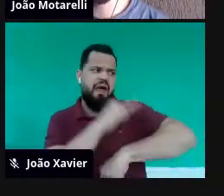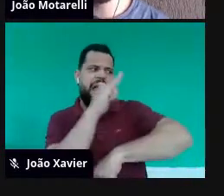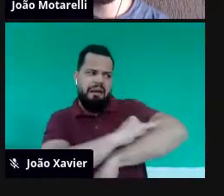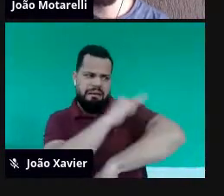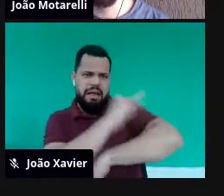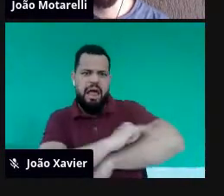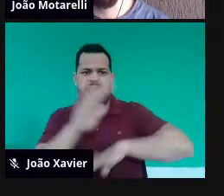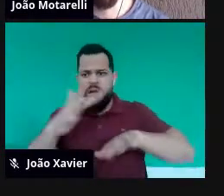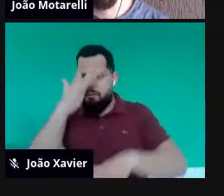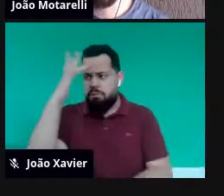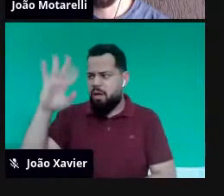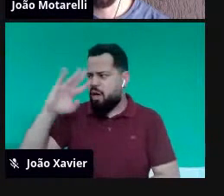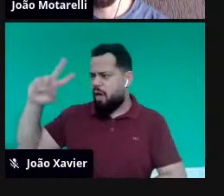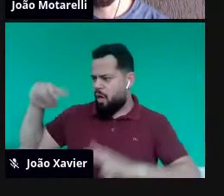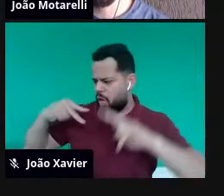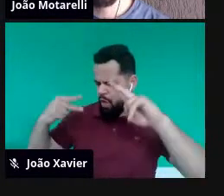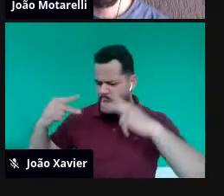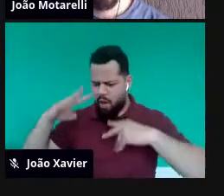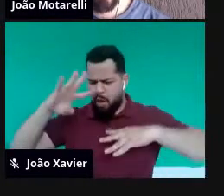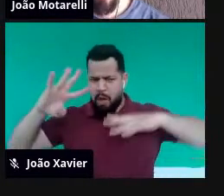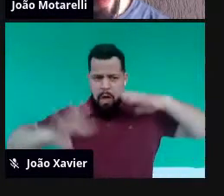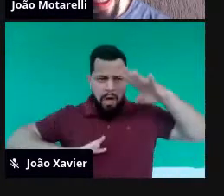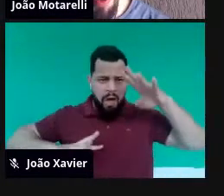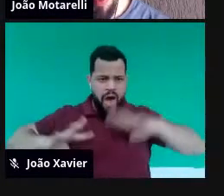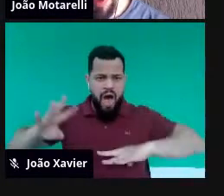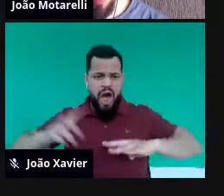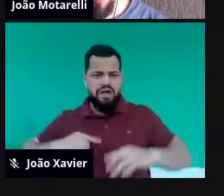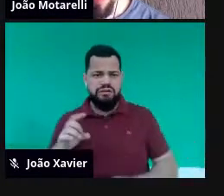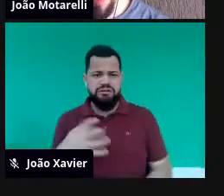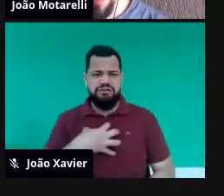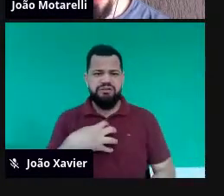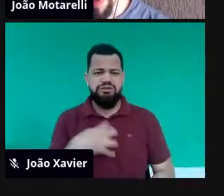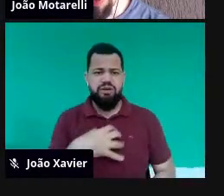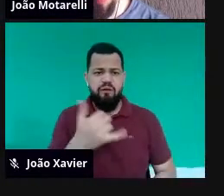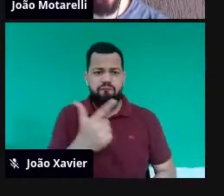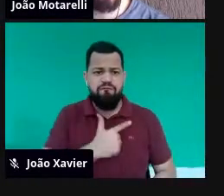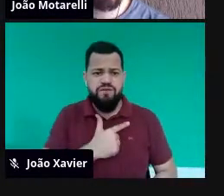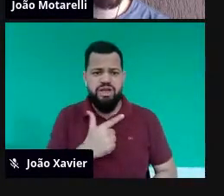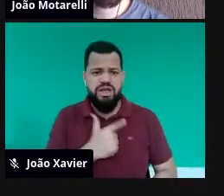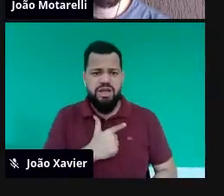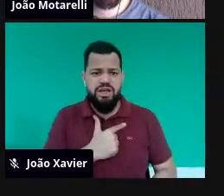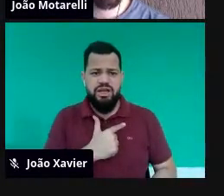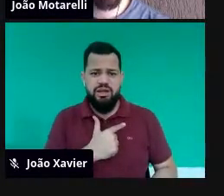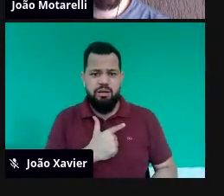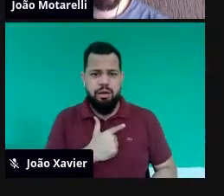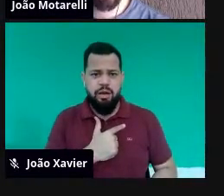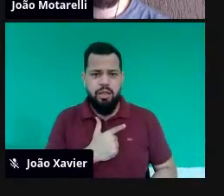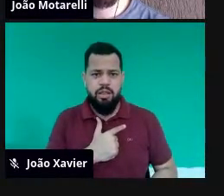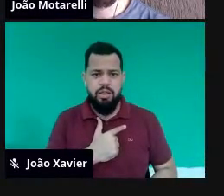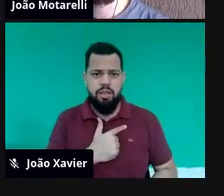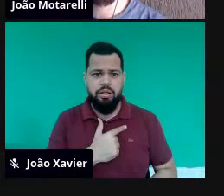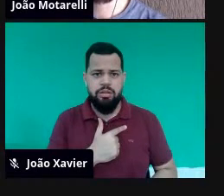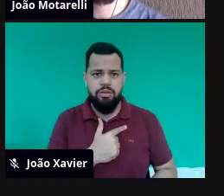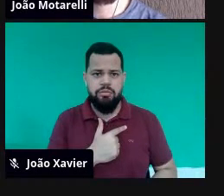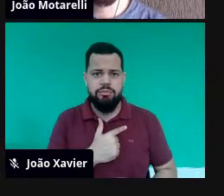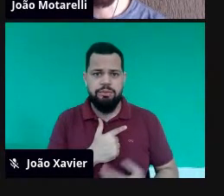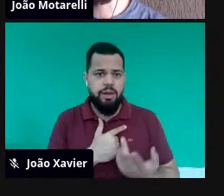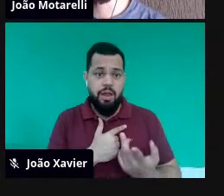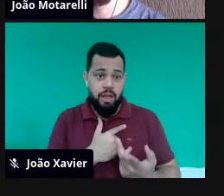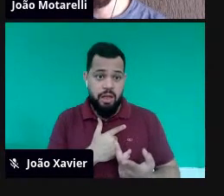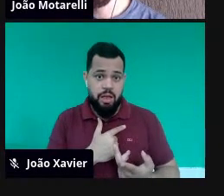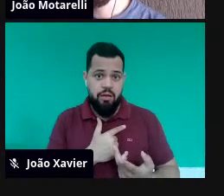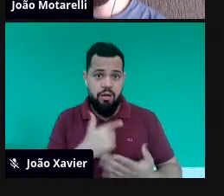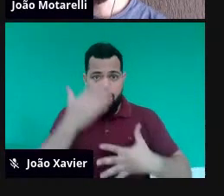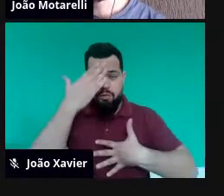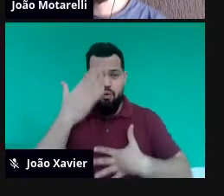me olhando, você se vê como horrorosa, disse. Essa parte, quando ela diz, você se vê como horrorosa, ela está falando justamente sobre a imagem